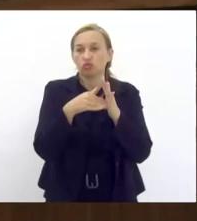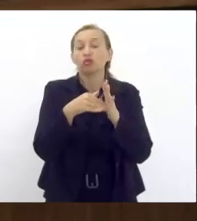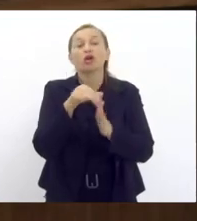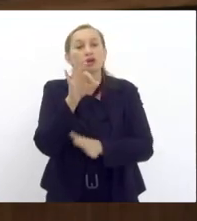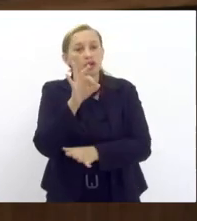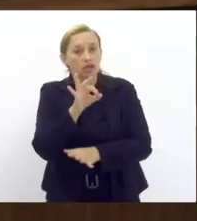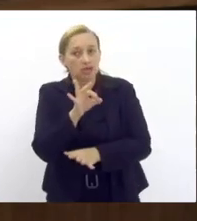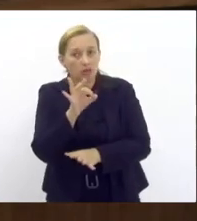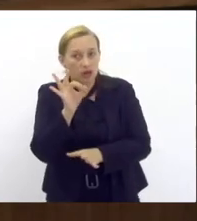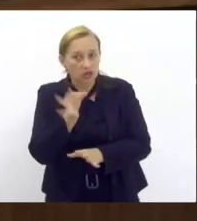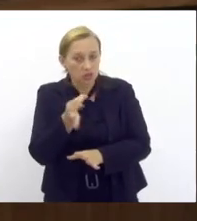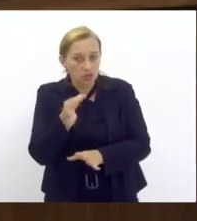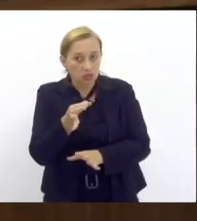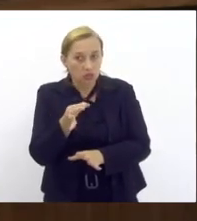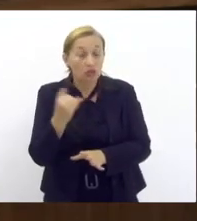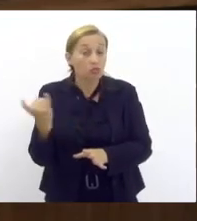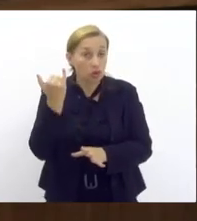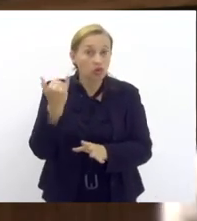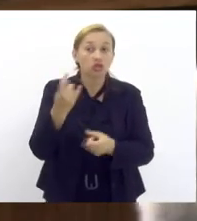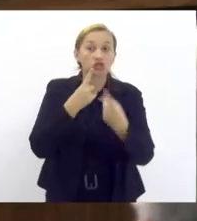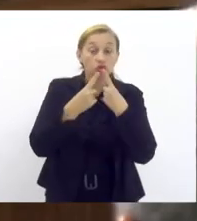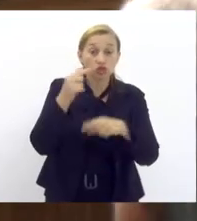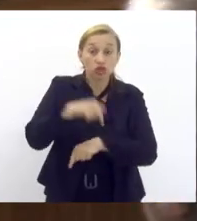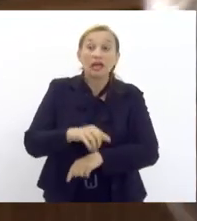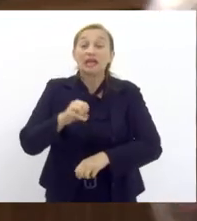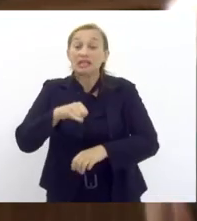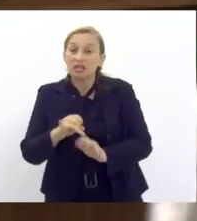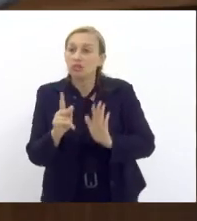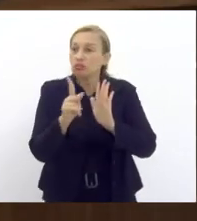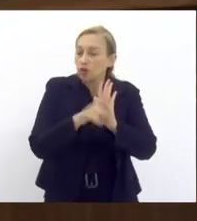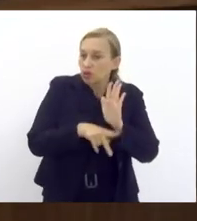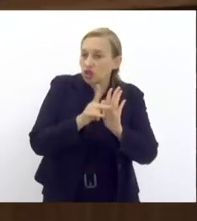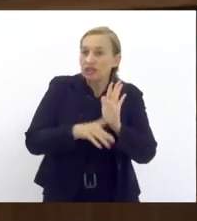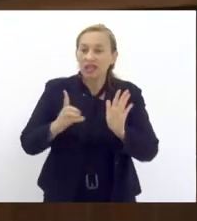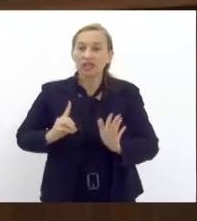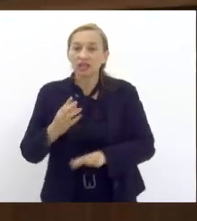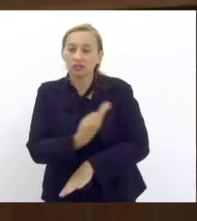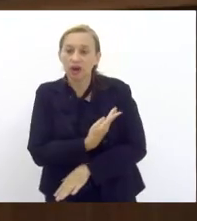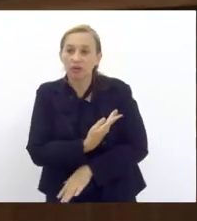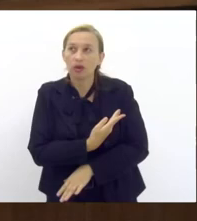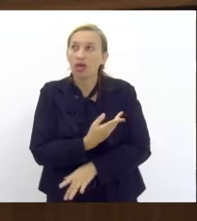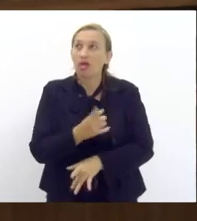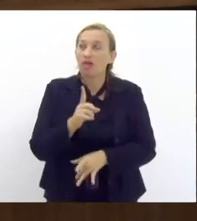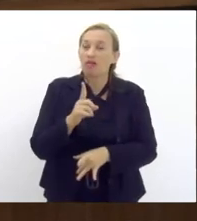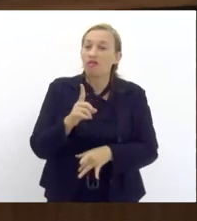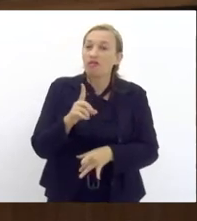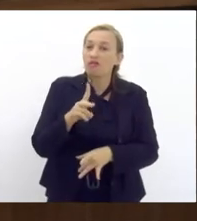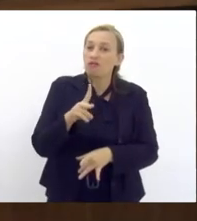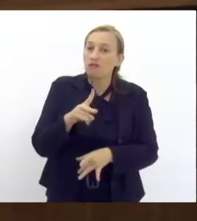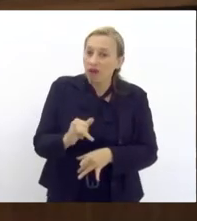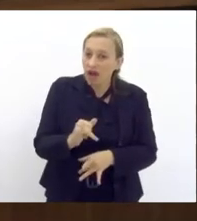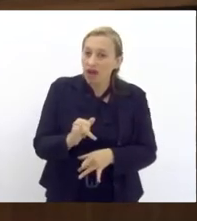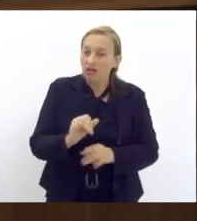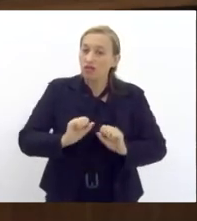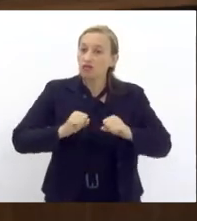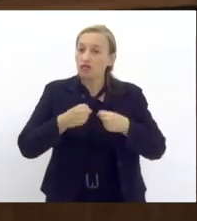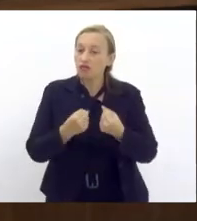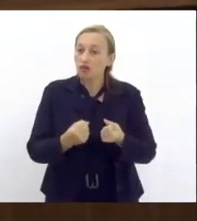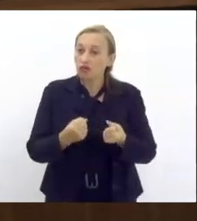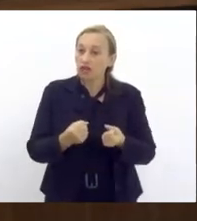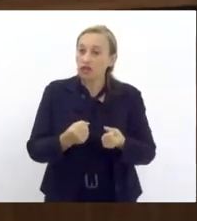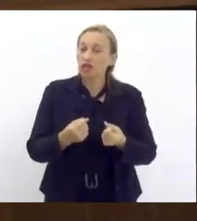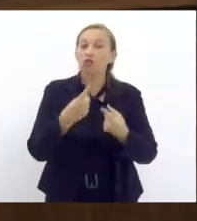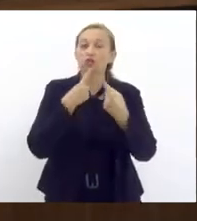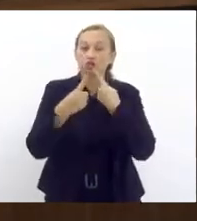é a grande questão que temos de discutir aqui. Se o projeto da Dani Balbi ele vai nos fortalecer o discurso